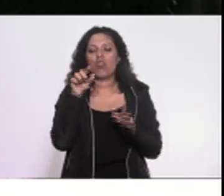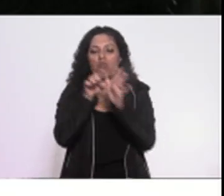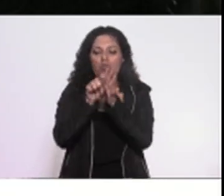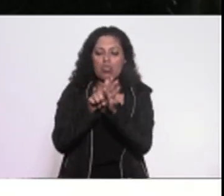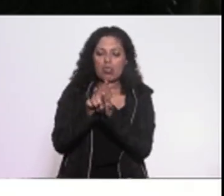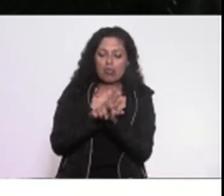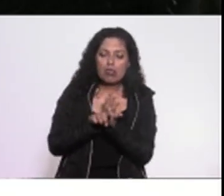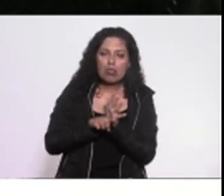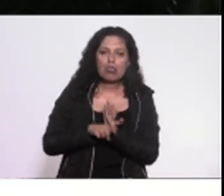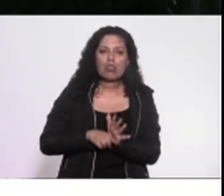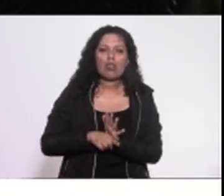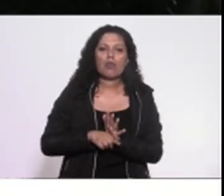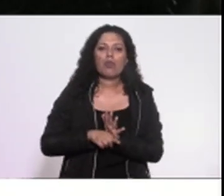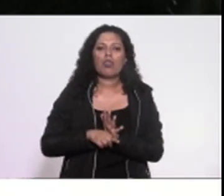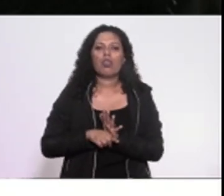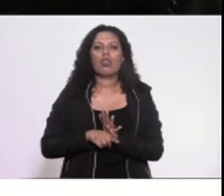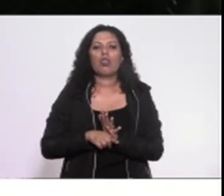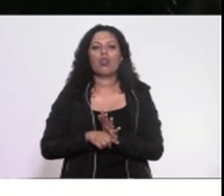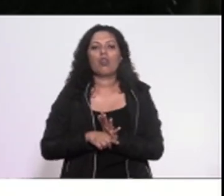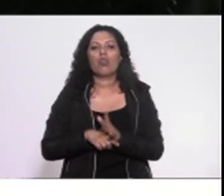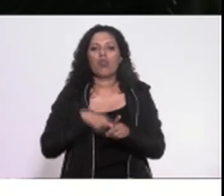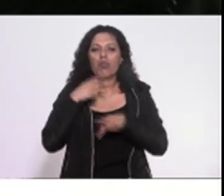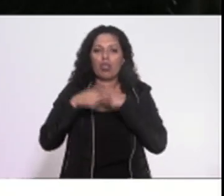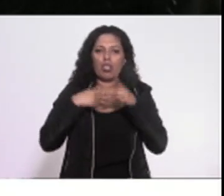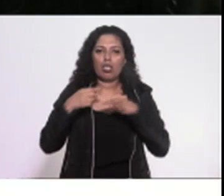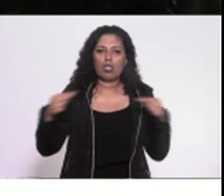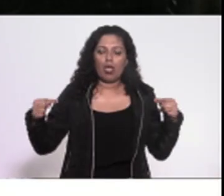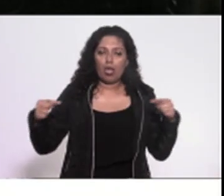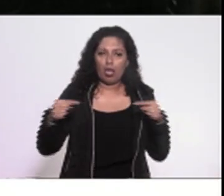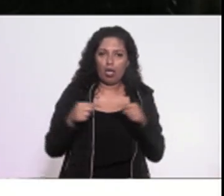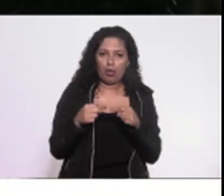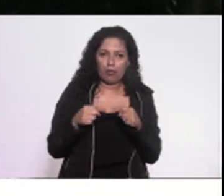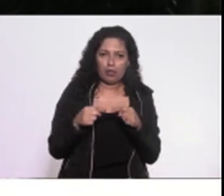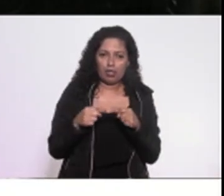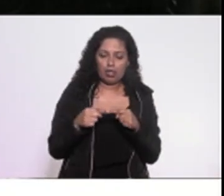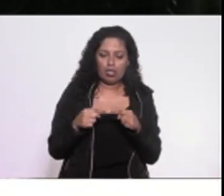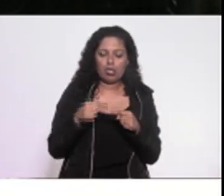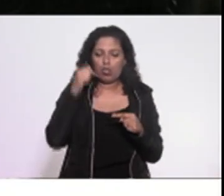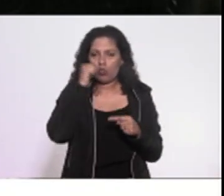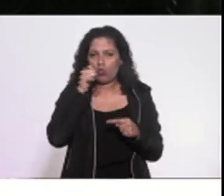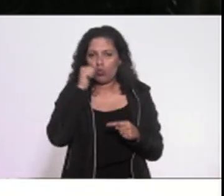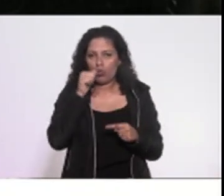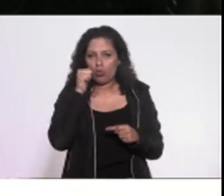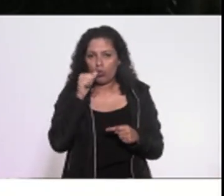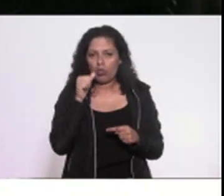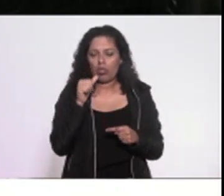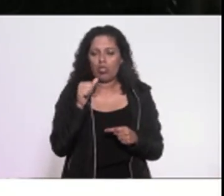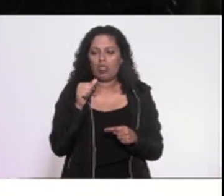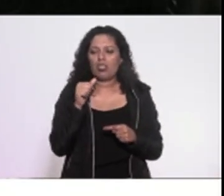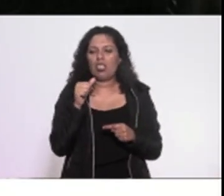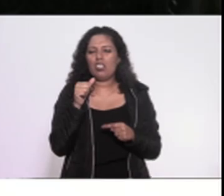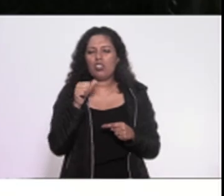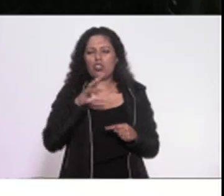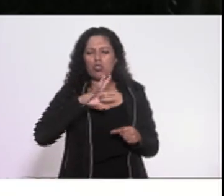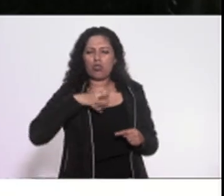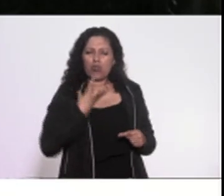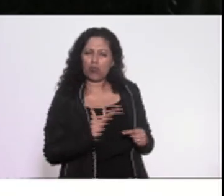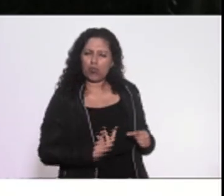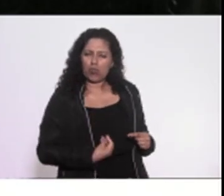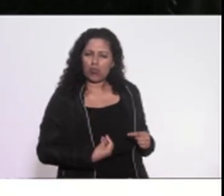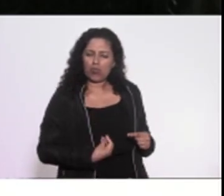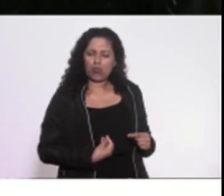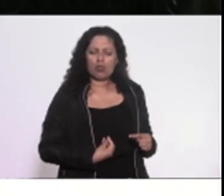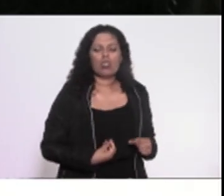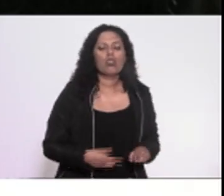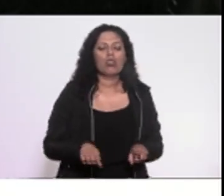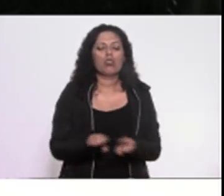que fizeram a análise dos dados relativos à população trans, à população LGBT. Então, realmente,